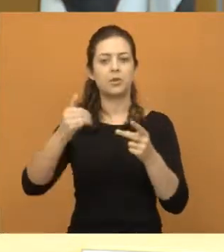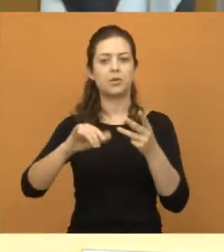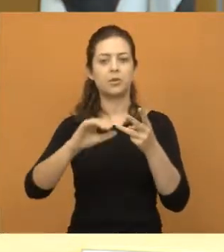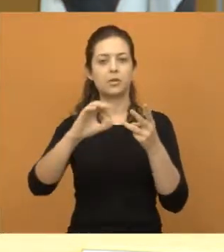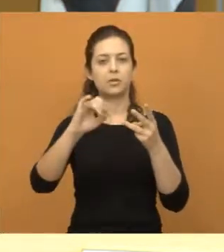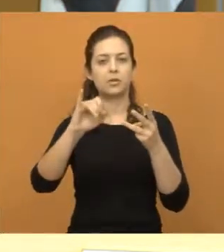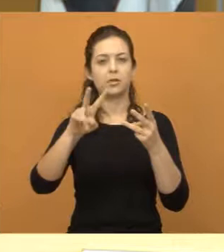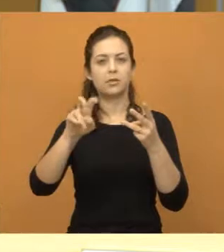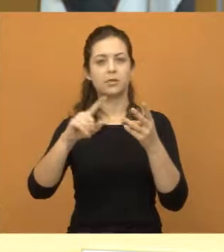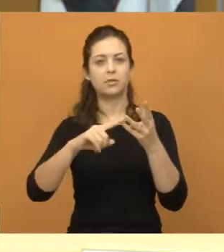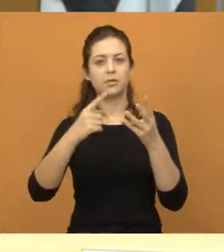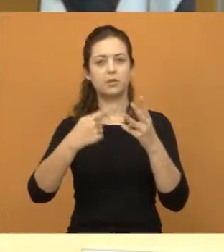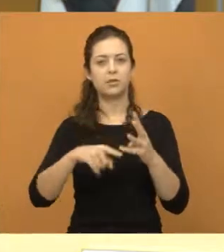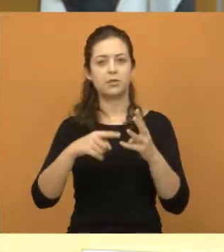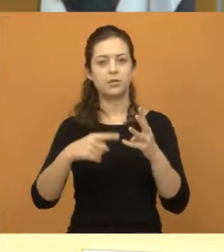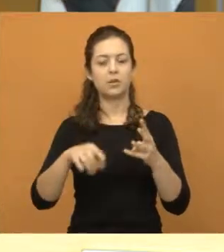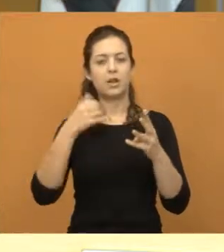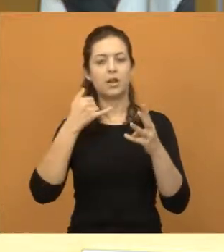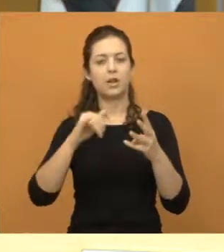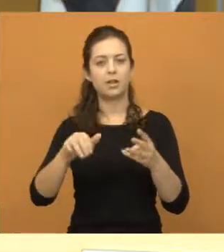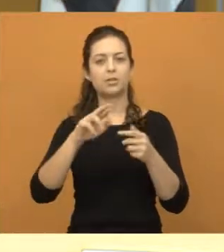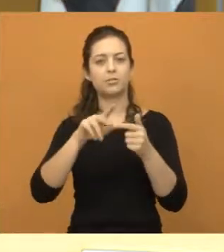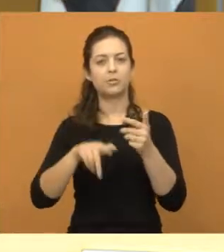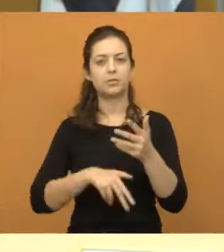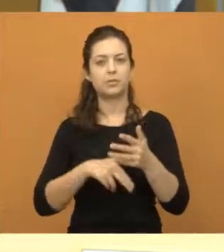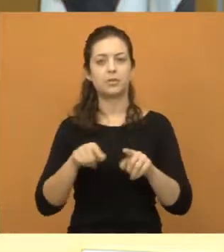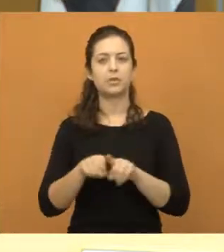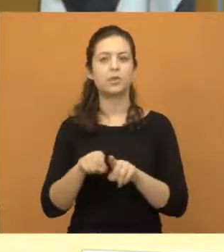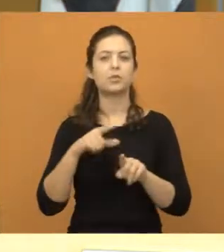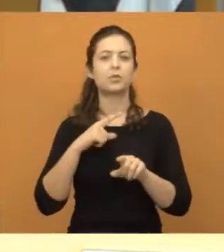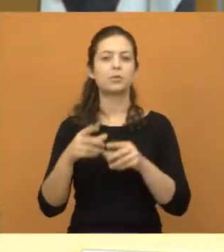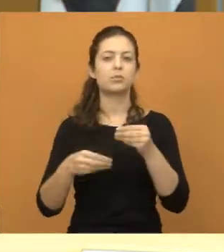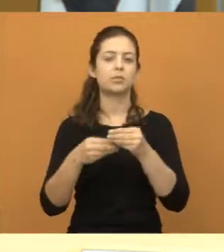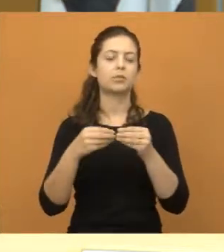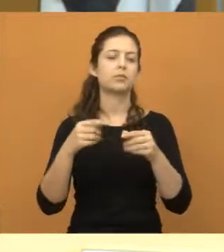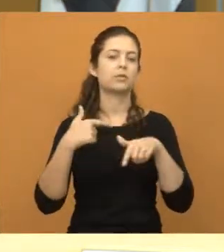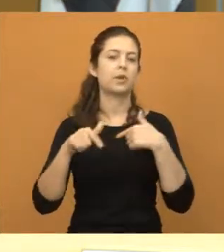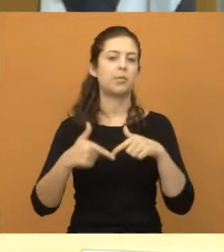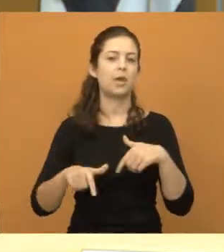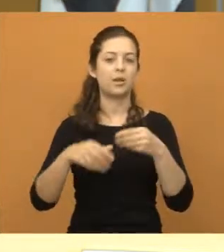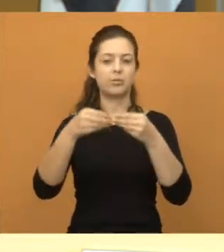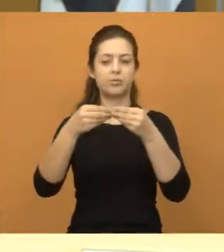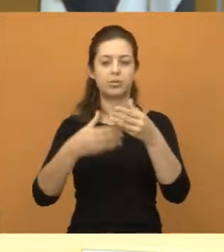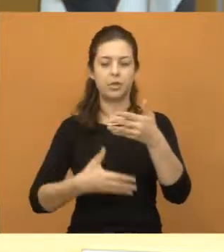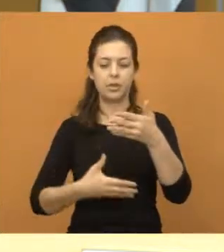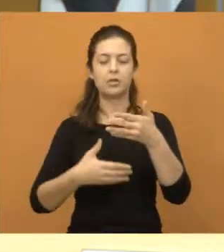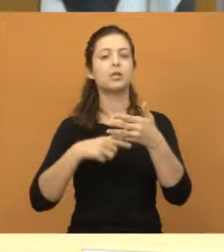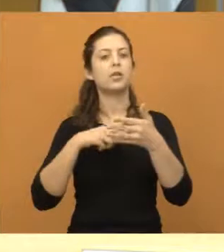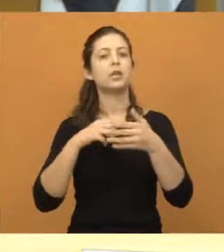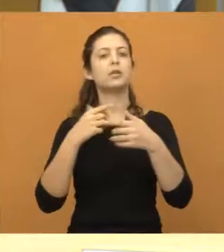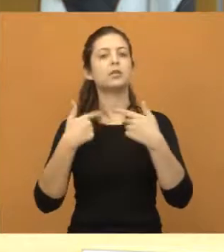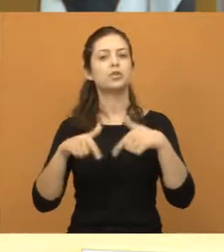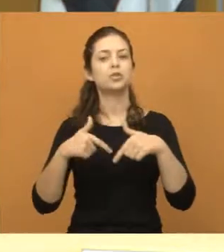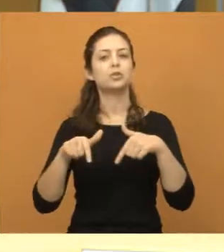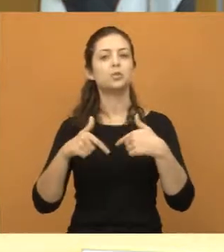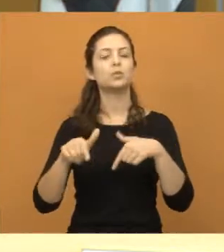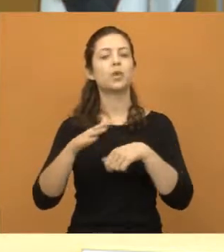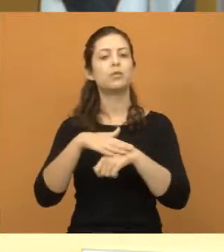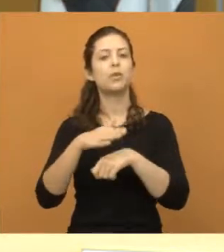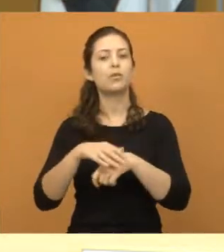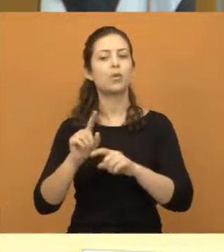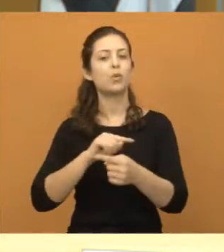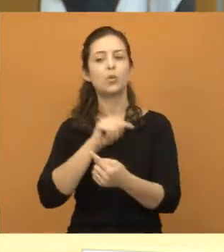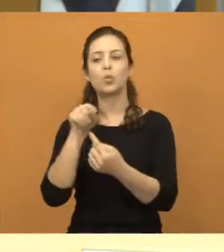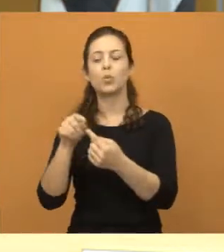civil, mecânica, elétrica, dentre outras, têm atribuições de planejamento e execução diretamente